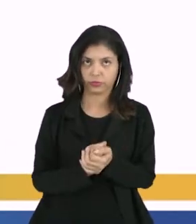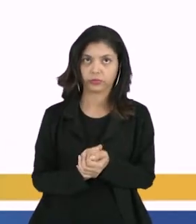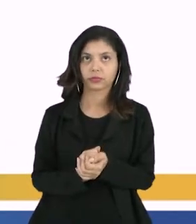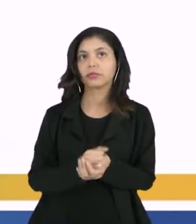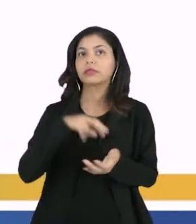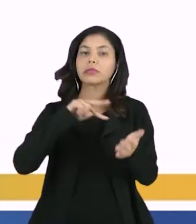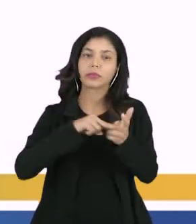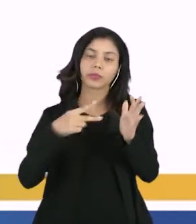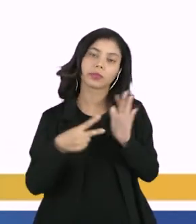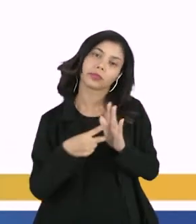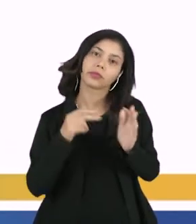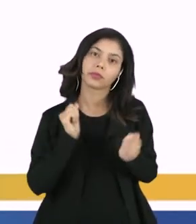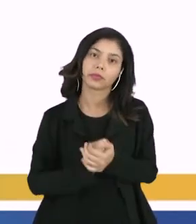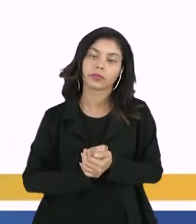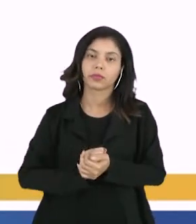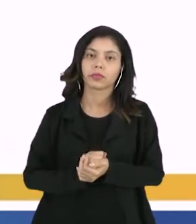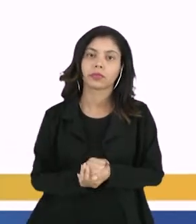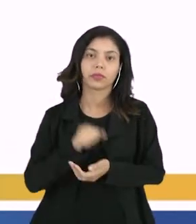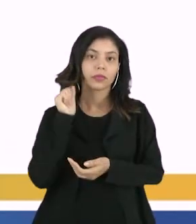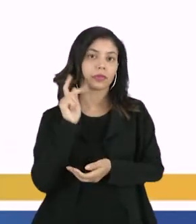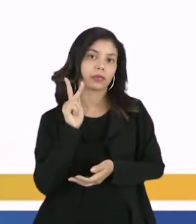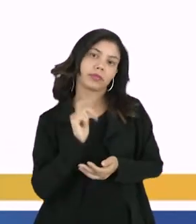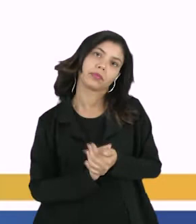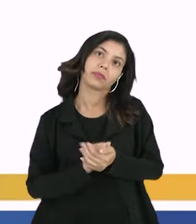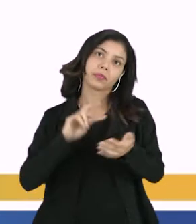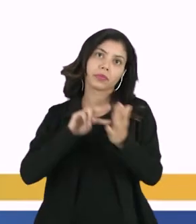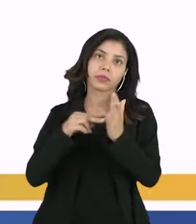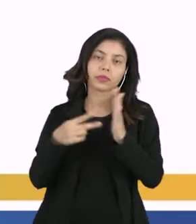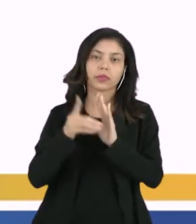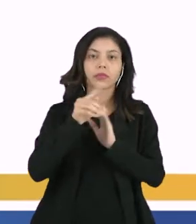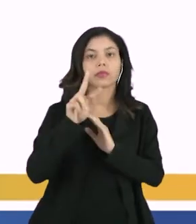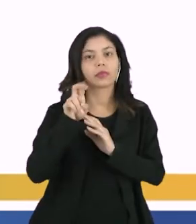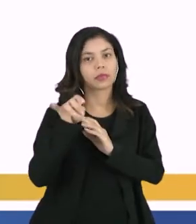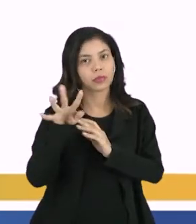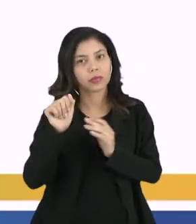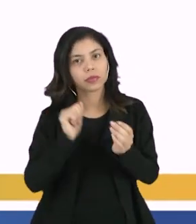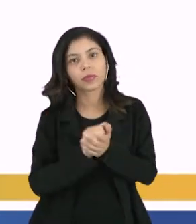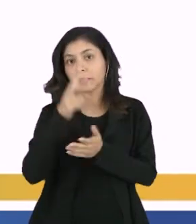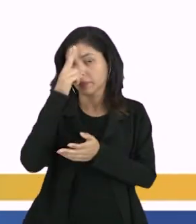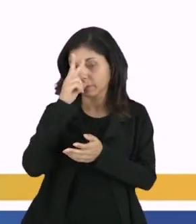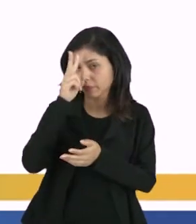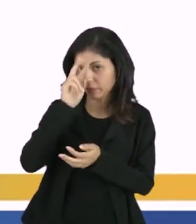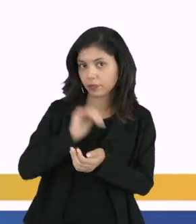seu significado, ok? O significado denotativo,